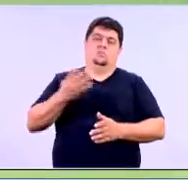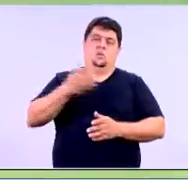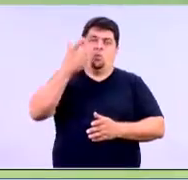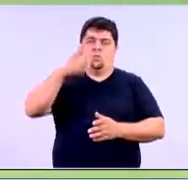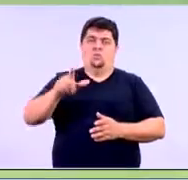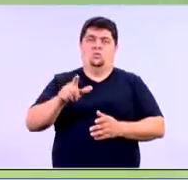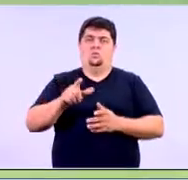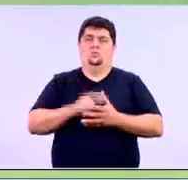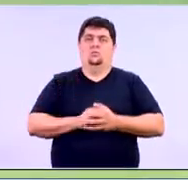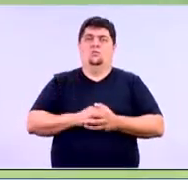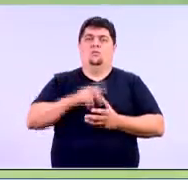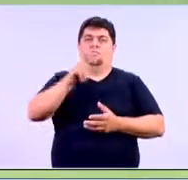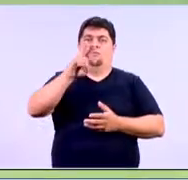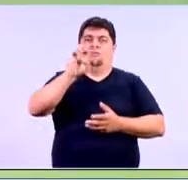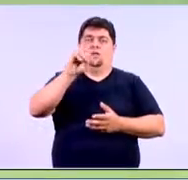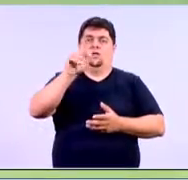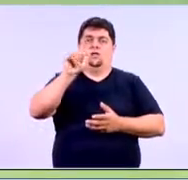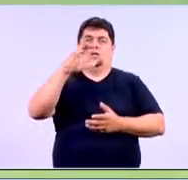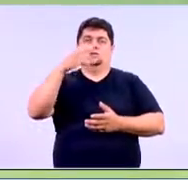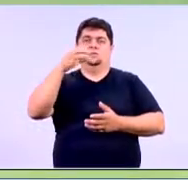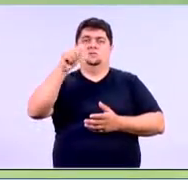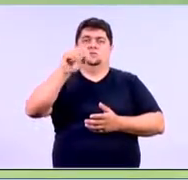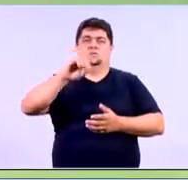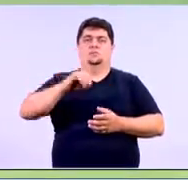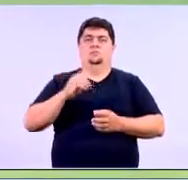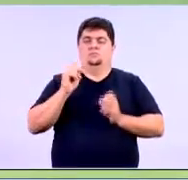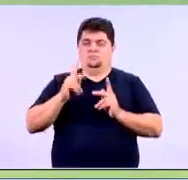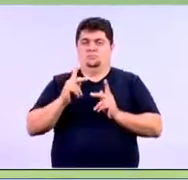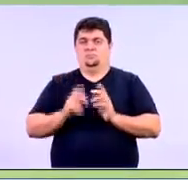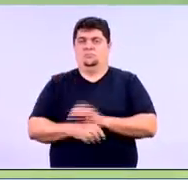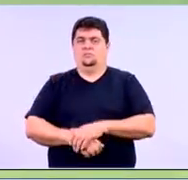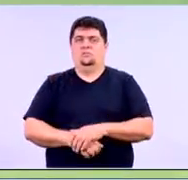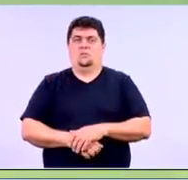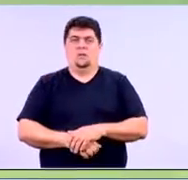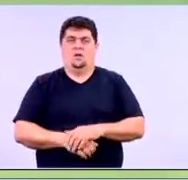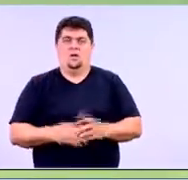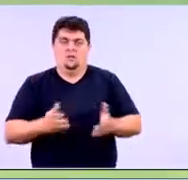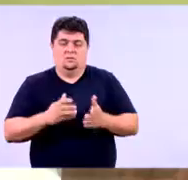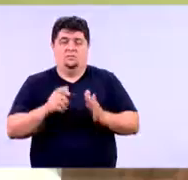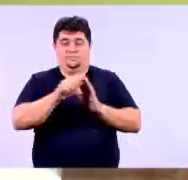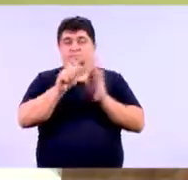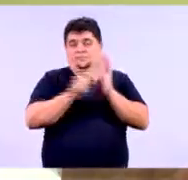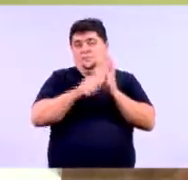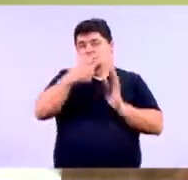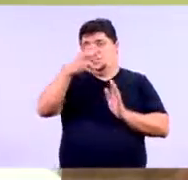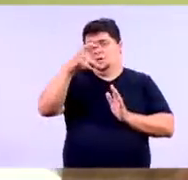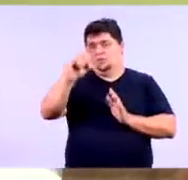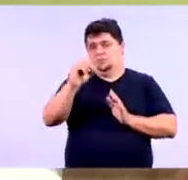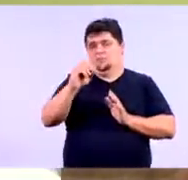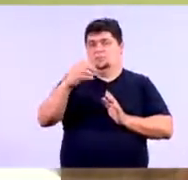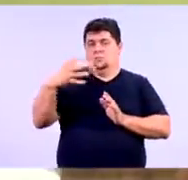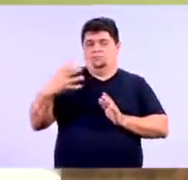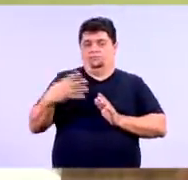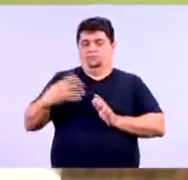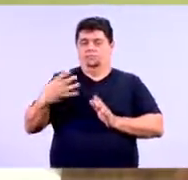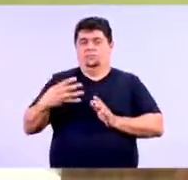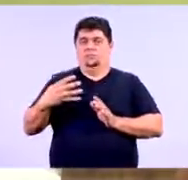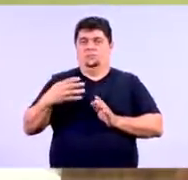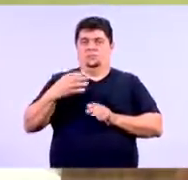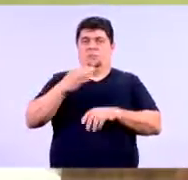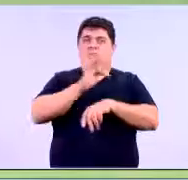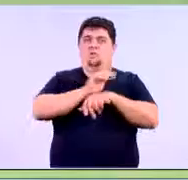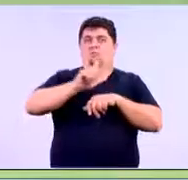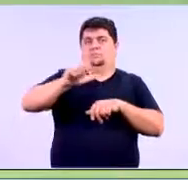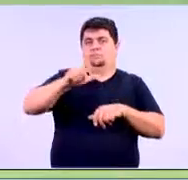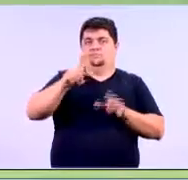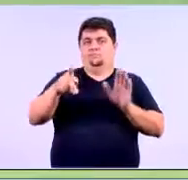confisco. Correto, professor? Isso mesmo, professor. Ele está no artigo 150, inciso 4º da Constituição